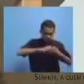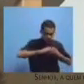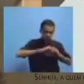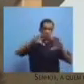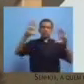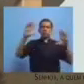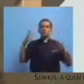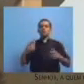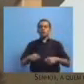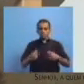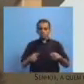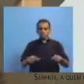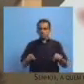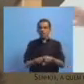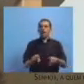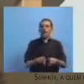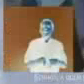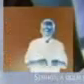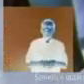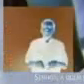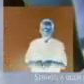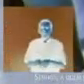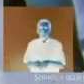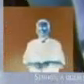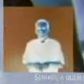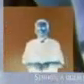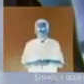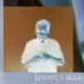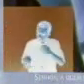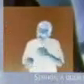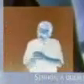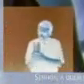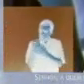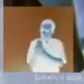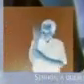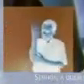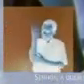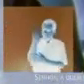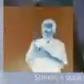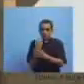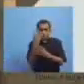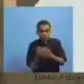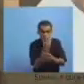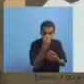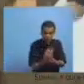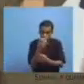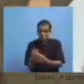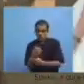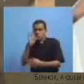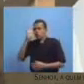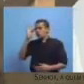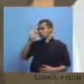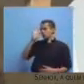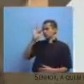Preguiça de arrancar ele. Se você arrancar, ele não faz nada. A mesma coisa, o vento do Espírito Santo